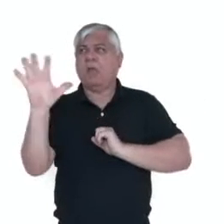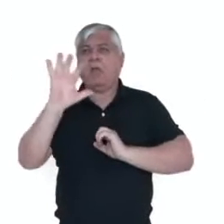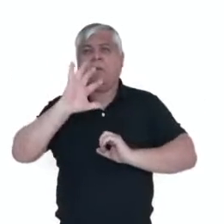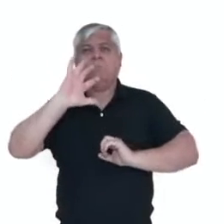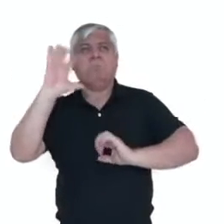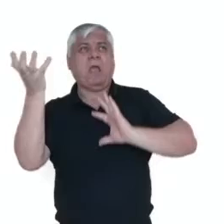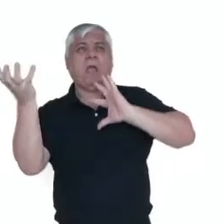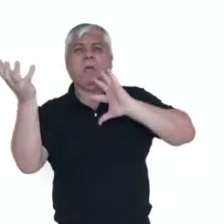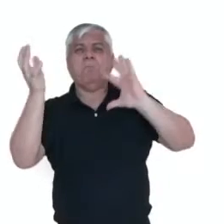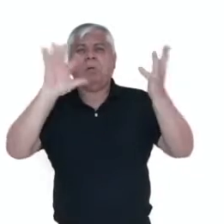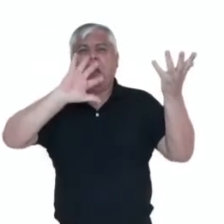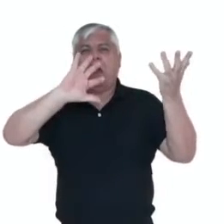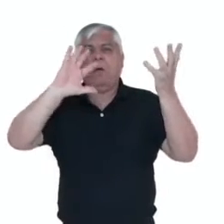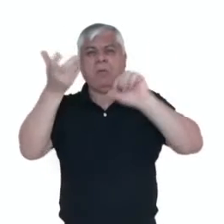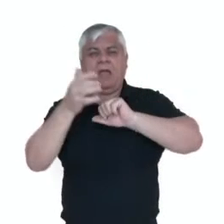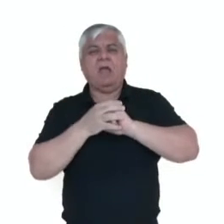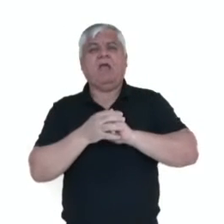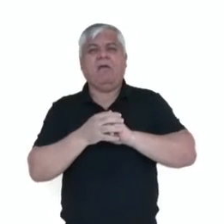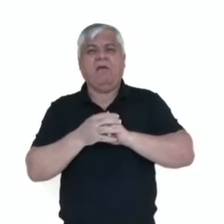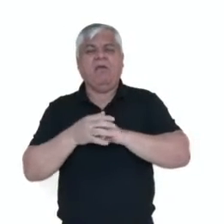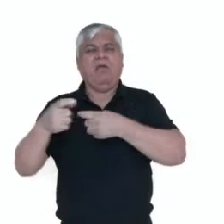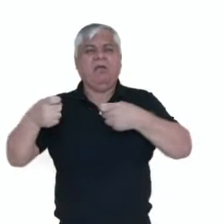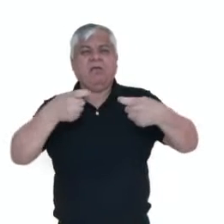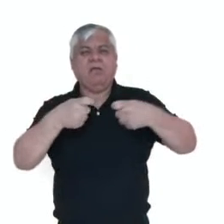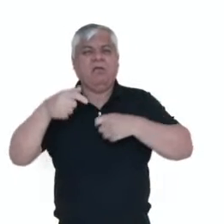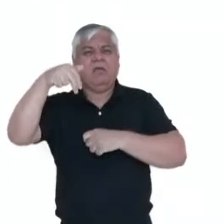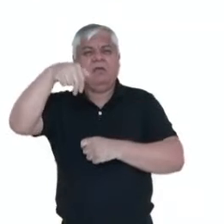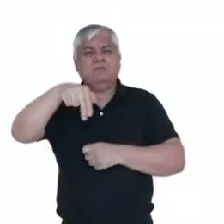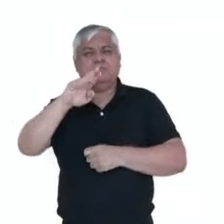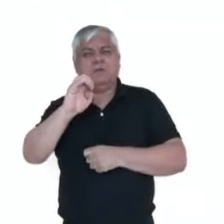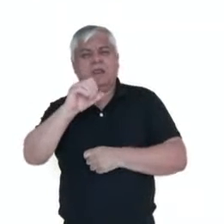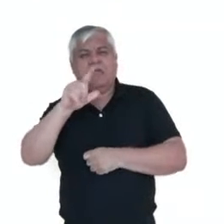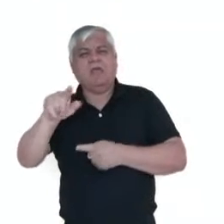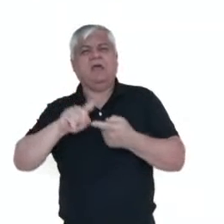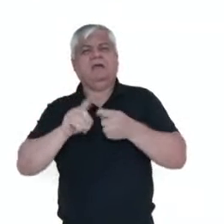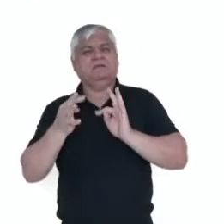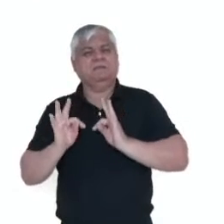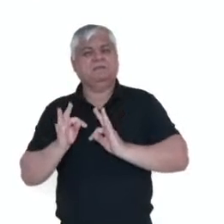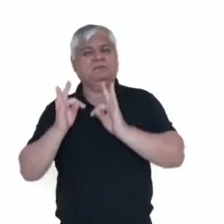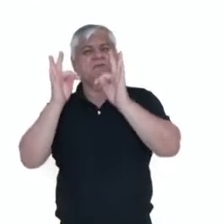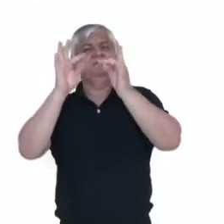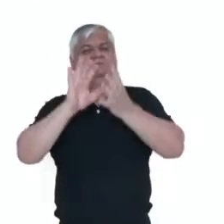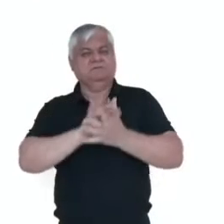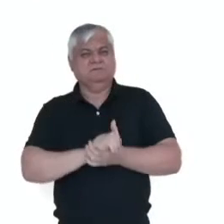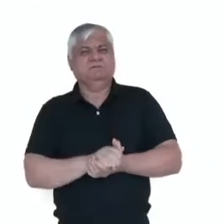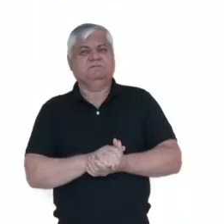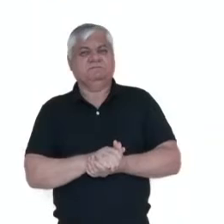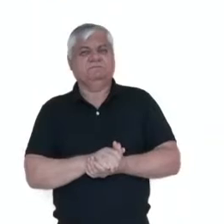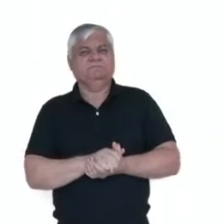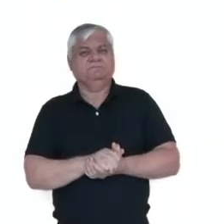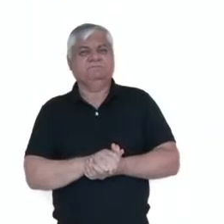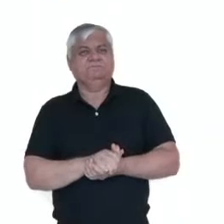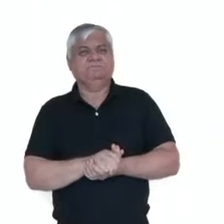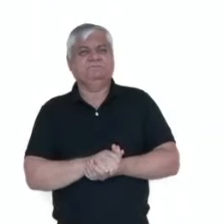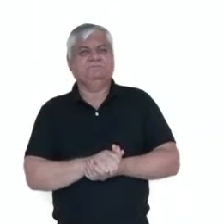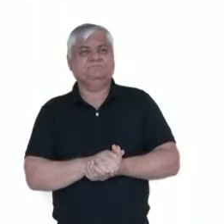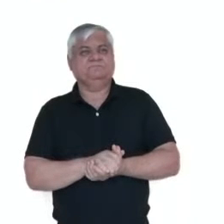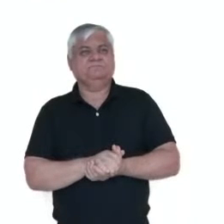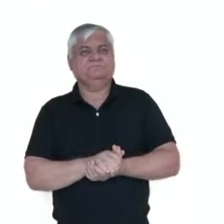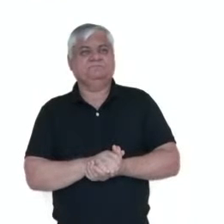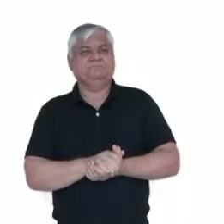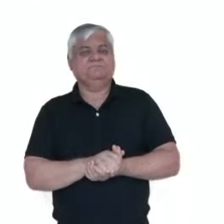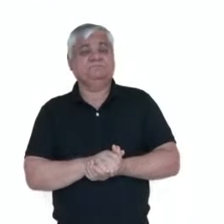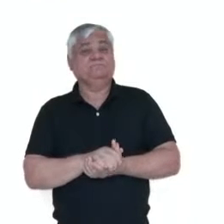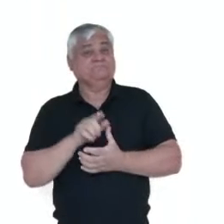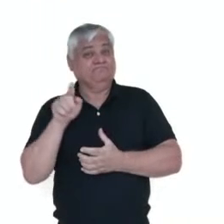ameaça nuclear, do mau uso das novas tecnologias. Numa expectativa de criação de um novo contrato